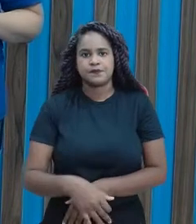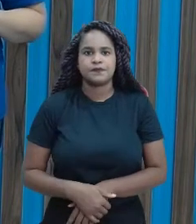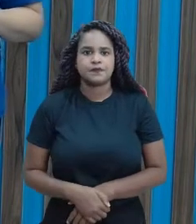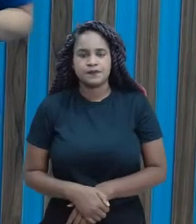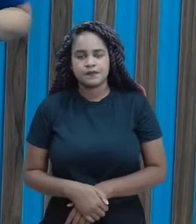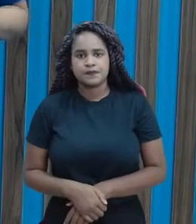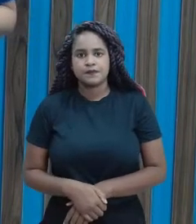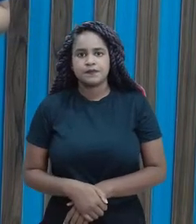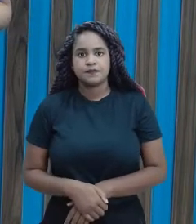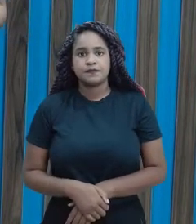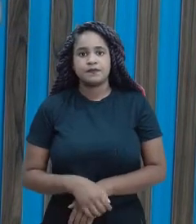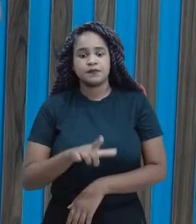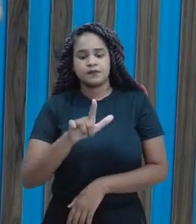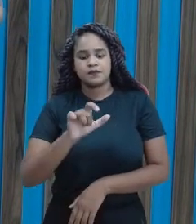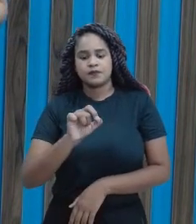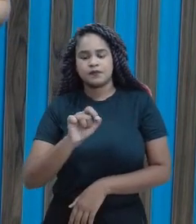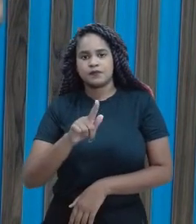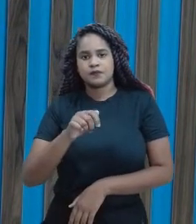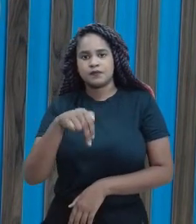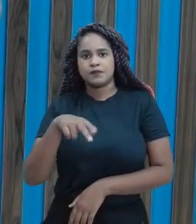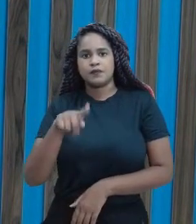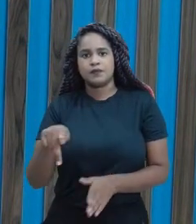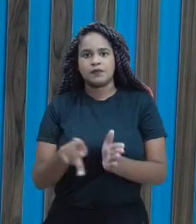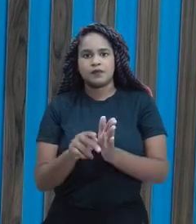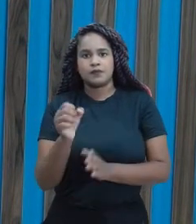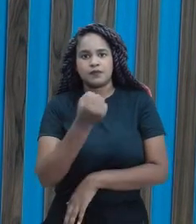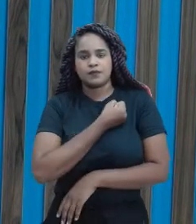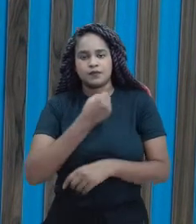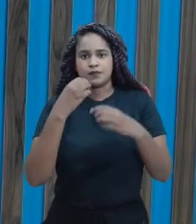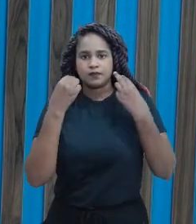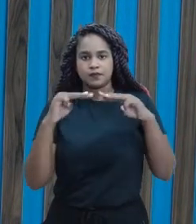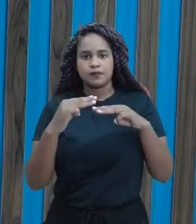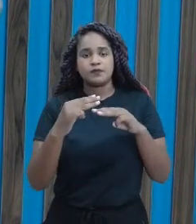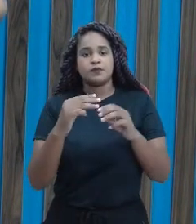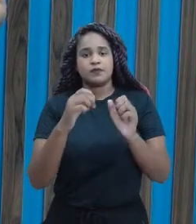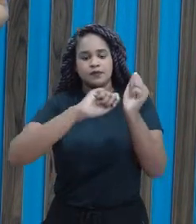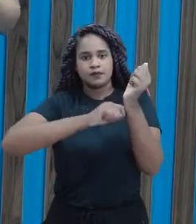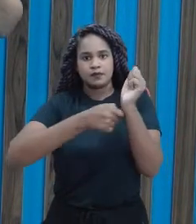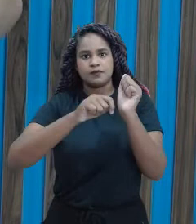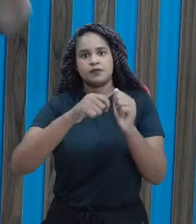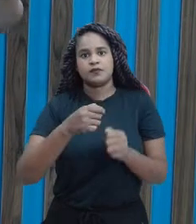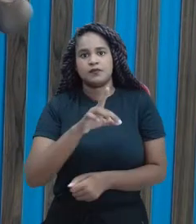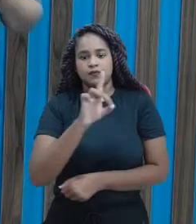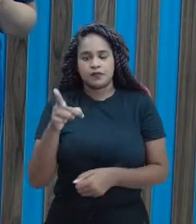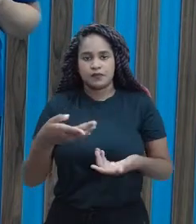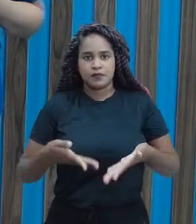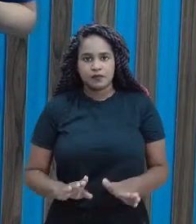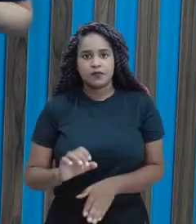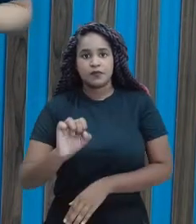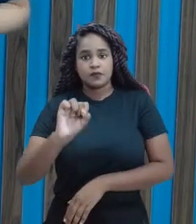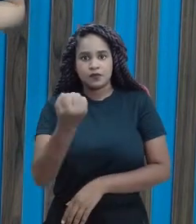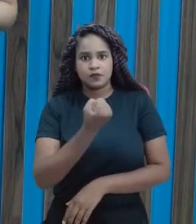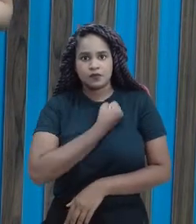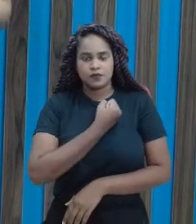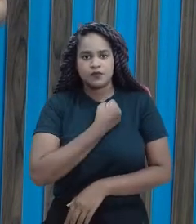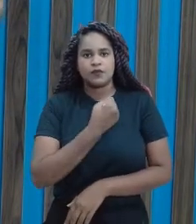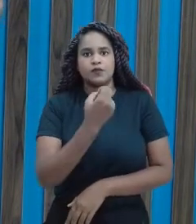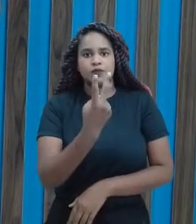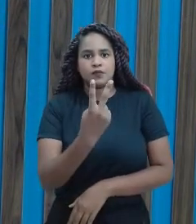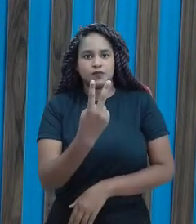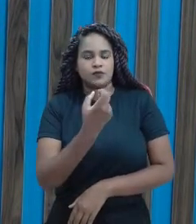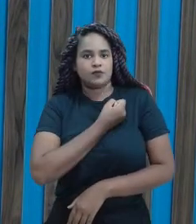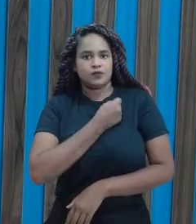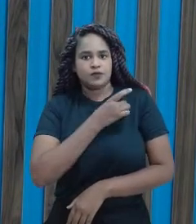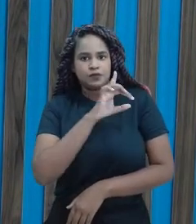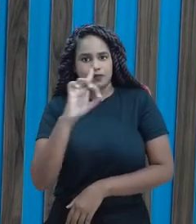tá? Login vai ser sua matrícula e a senha sua data do aniversário com 8 dígitos. 2 dígitos para o dia, 2